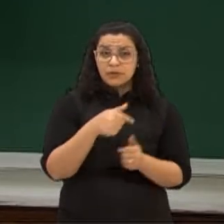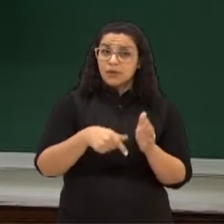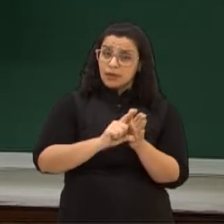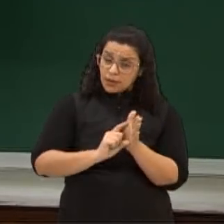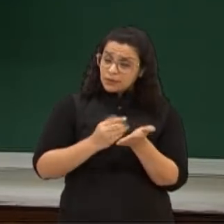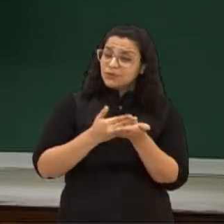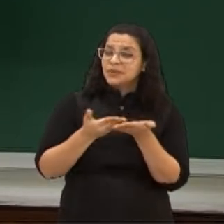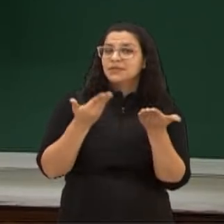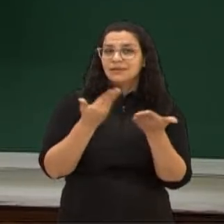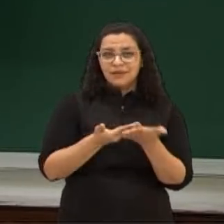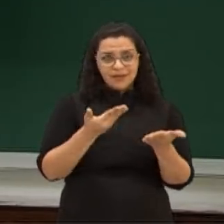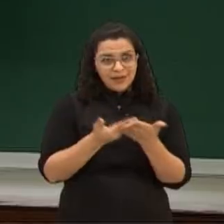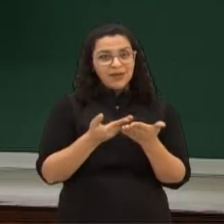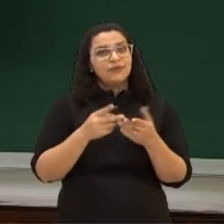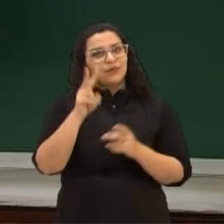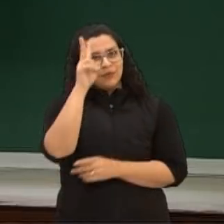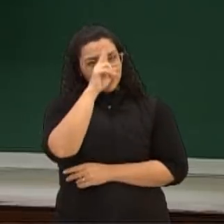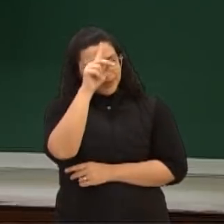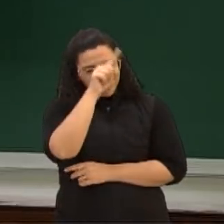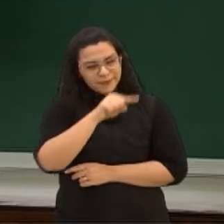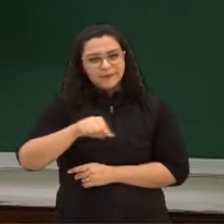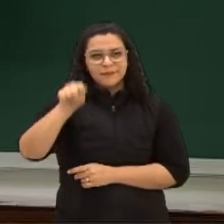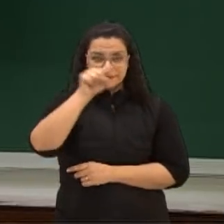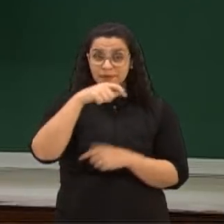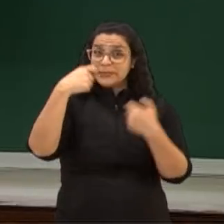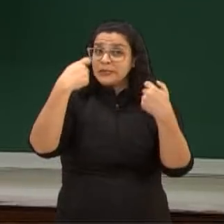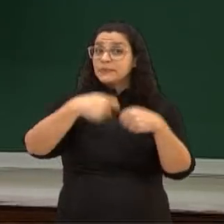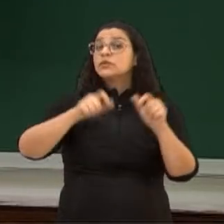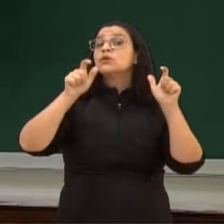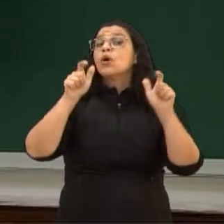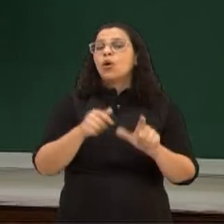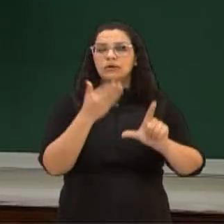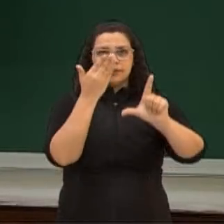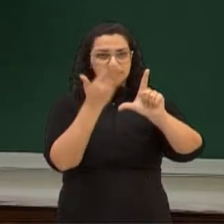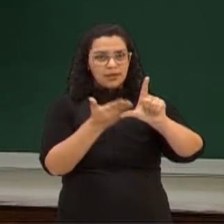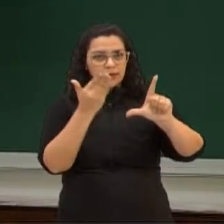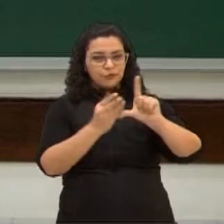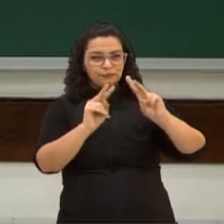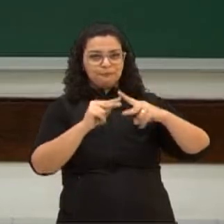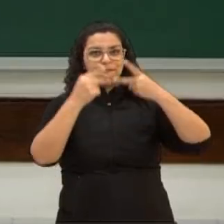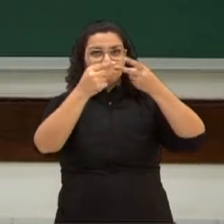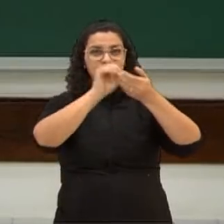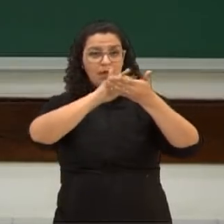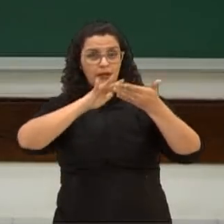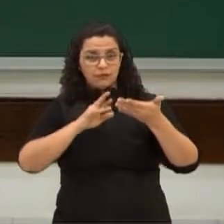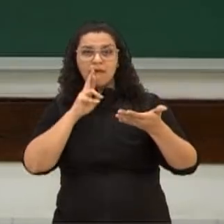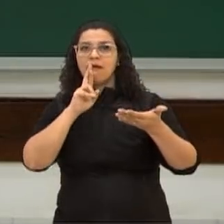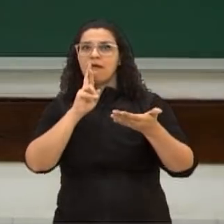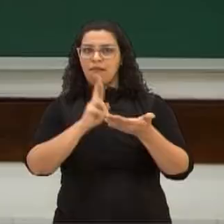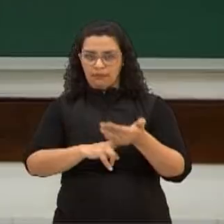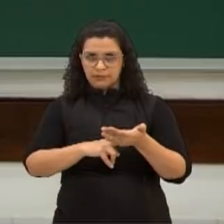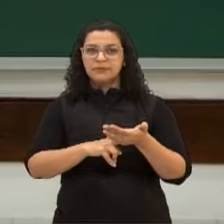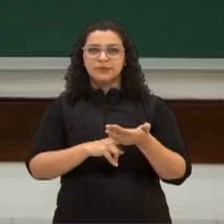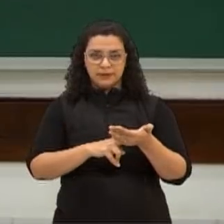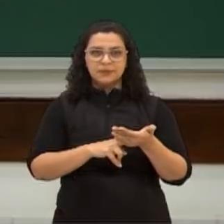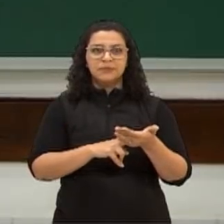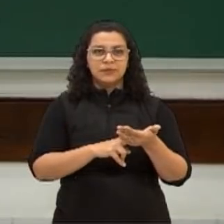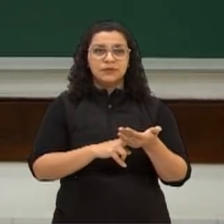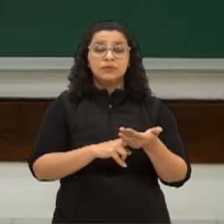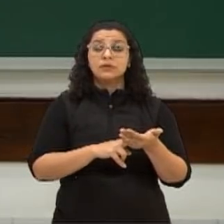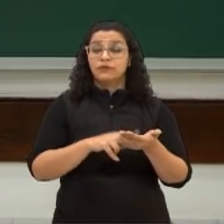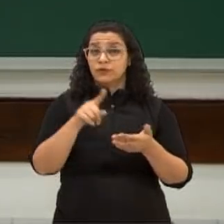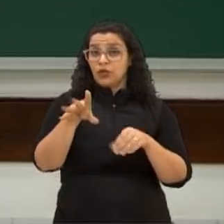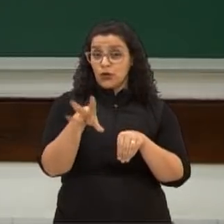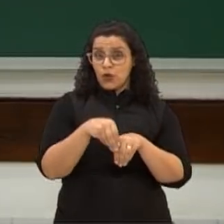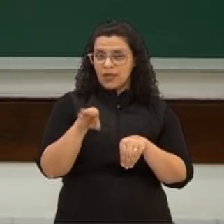nós iniciarmos a aula, vou lembrá-los que vocês precisam entrar no Class, fazer a atividade que ali está postada para, além